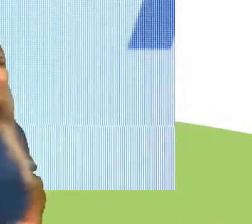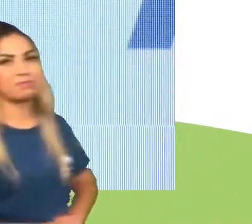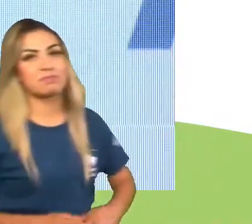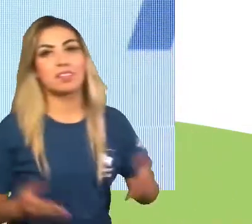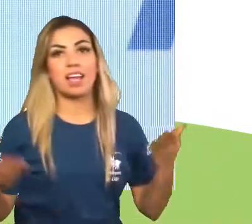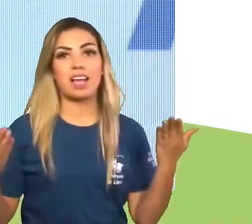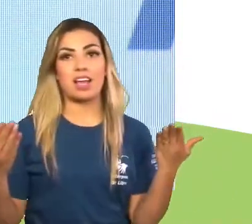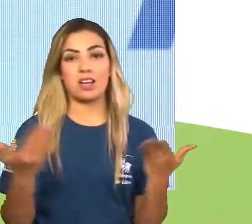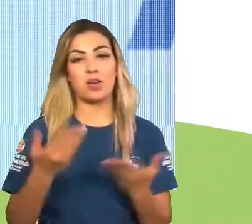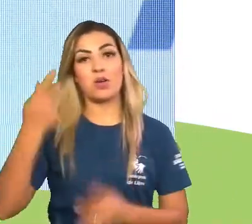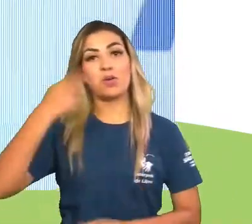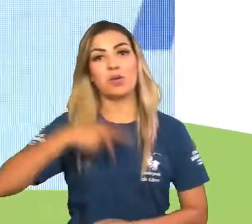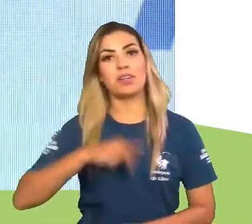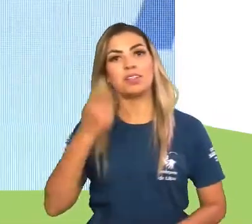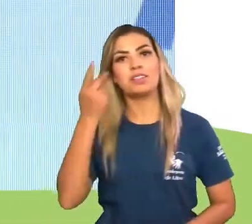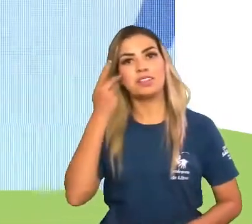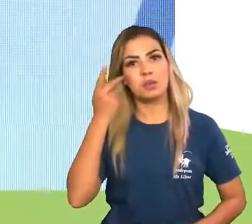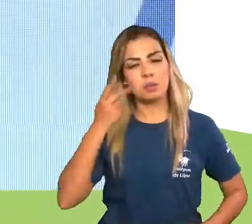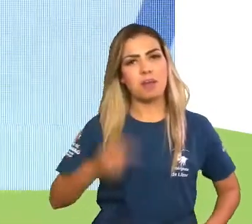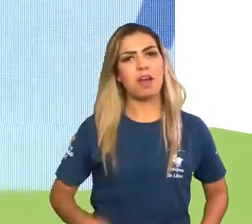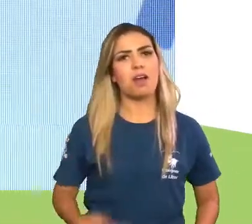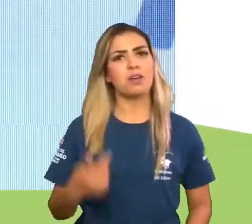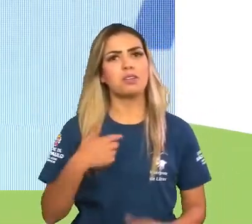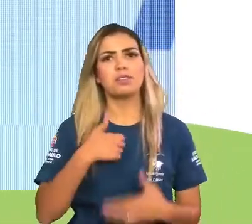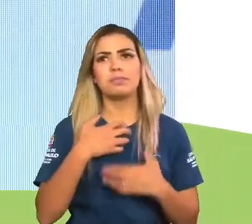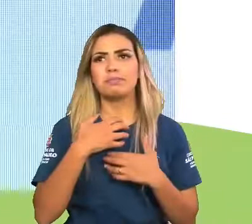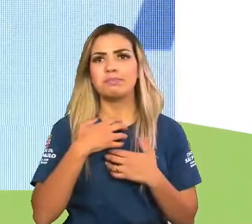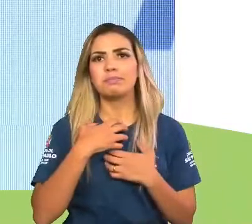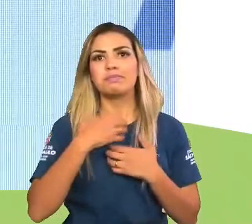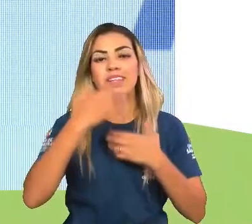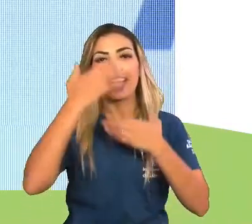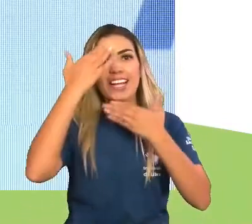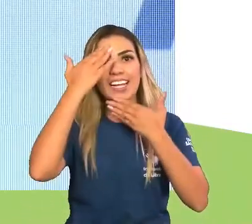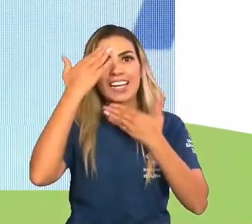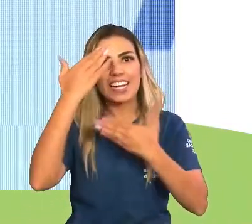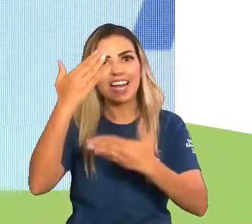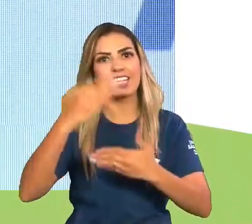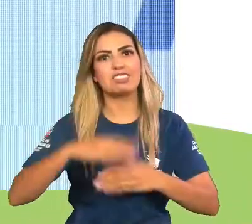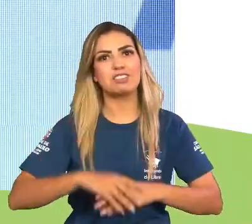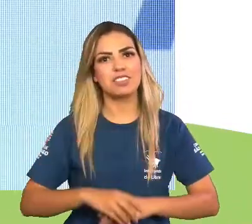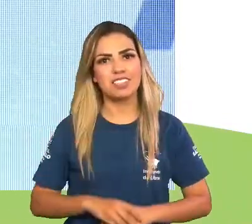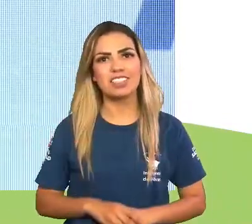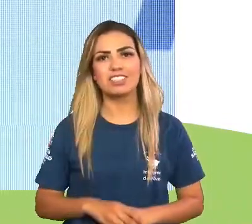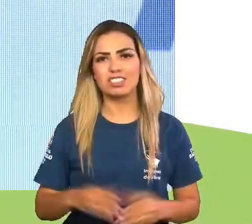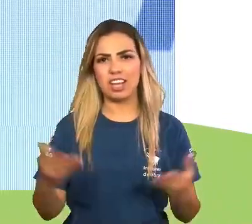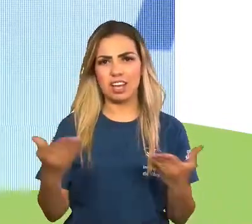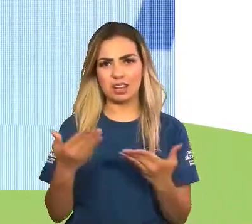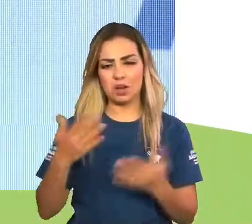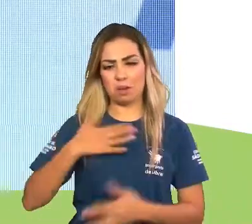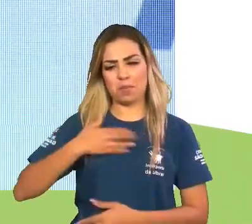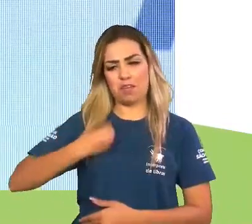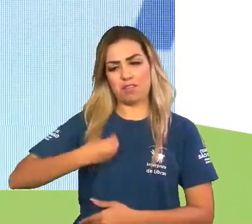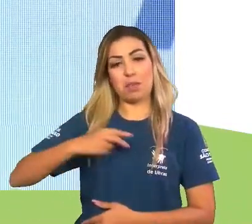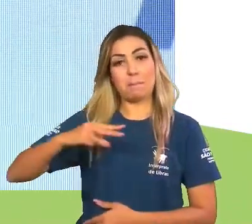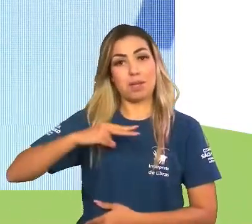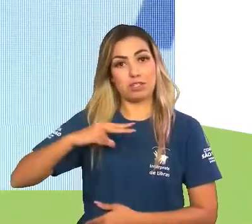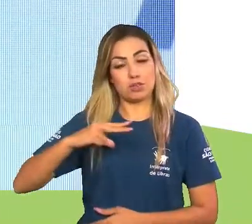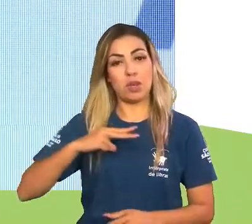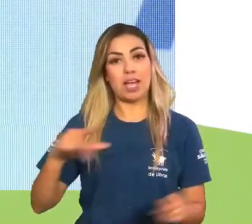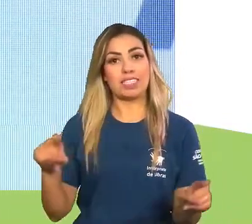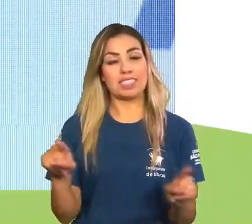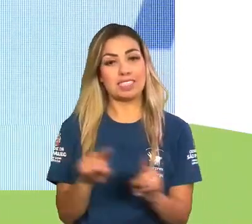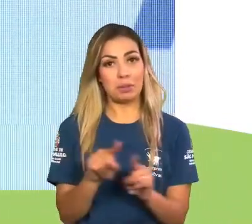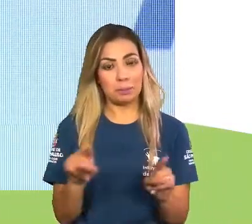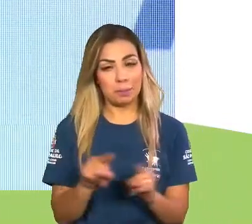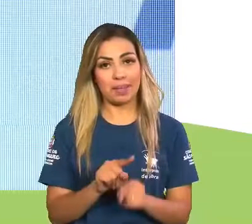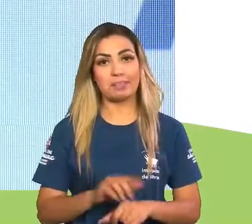Paulo, é gratificante. E um marco não só para a minha carreira, mas para a minha vida pessoal também. Esse